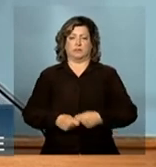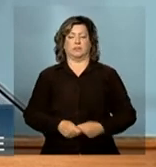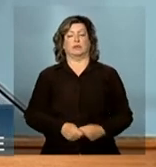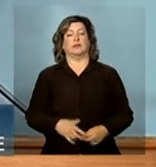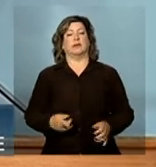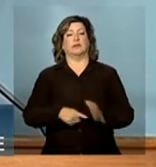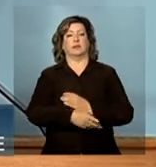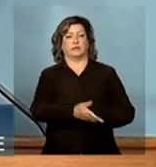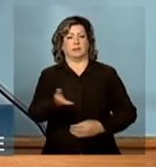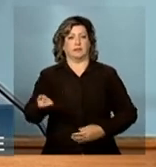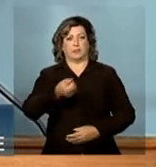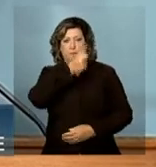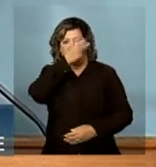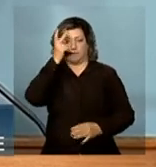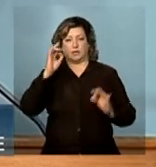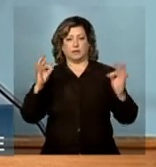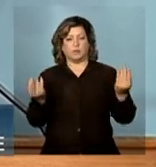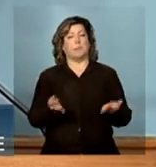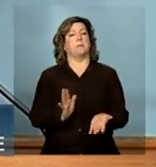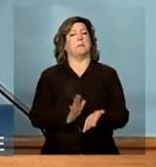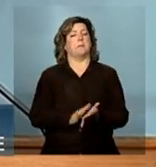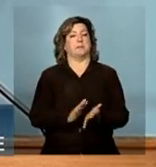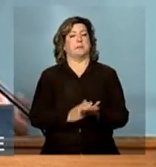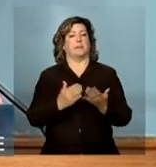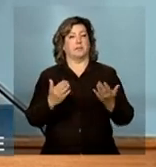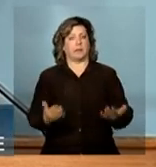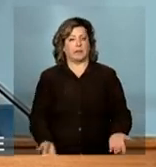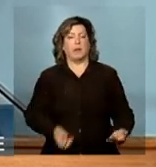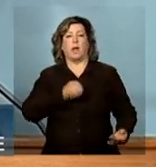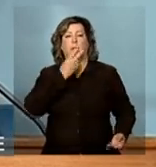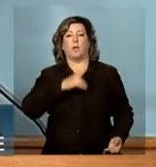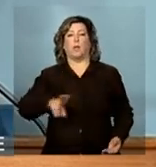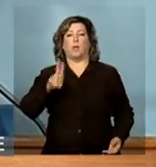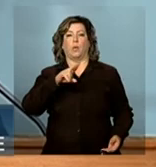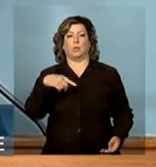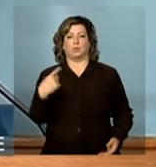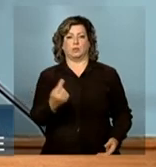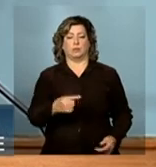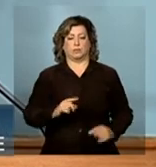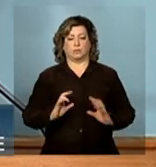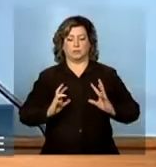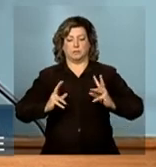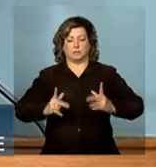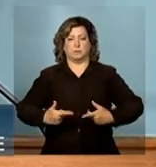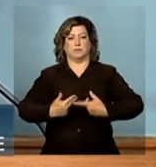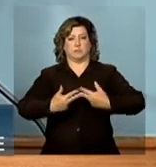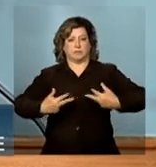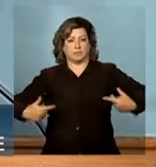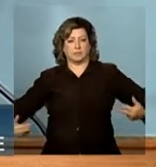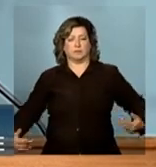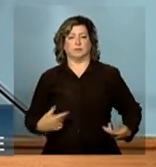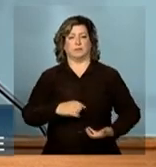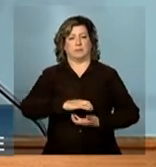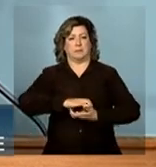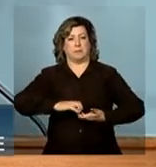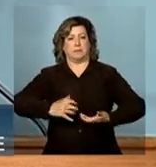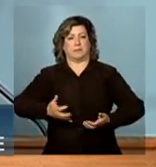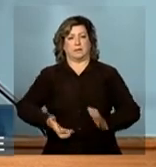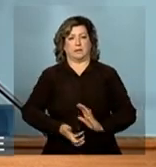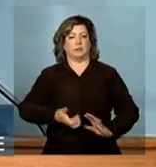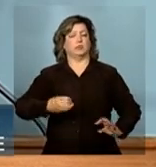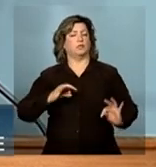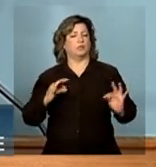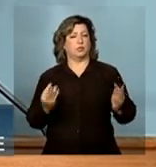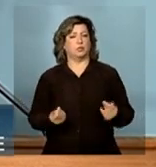prefeitos e prefeitas, né, parabéns, bom uso das máquinas, né, nós temos a convicção que